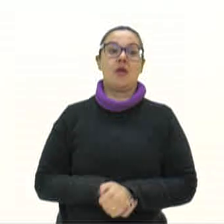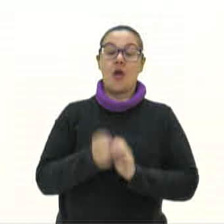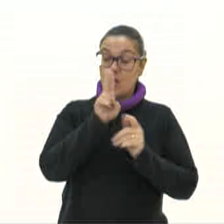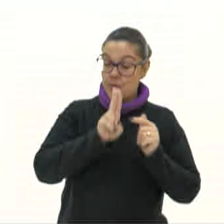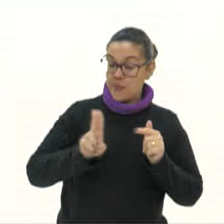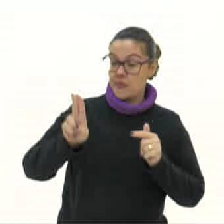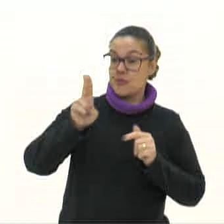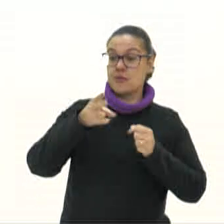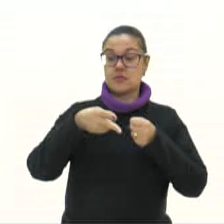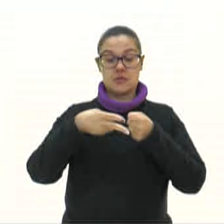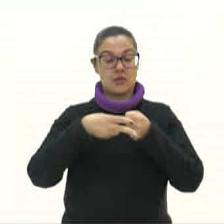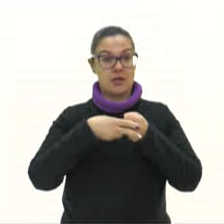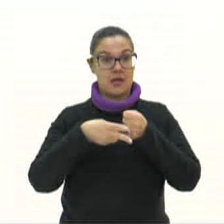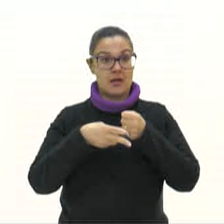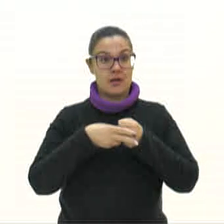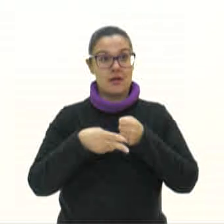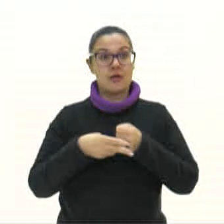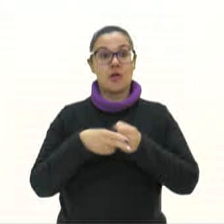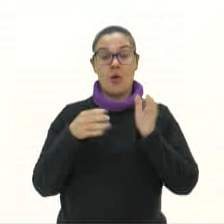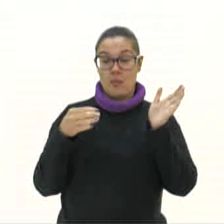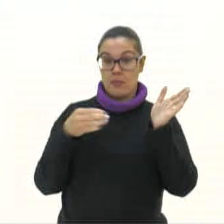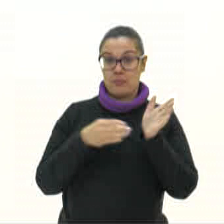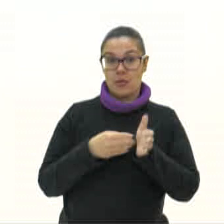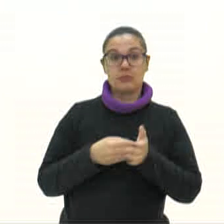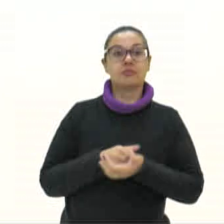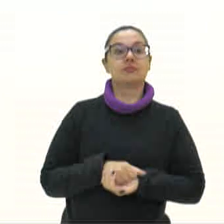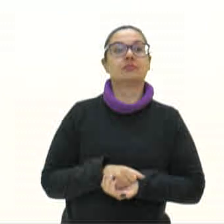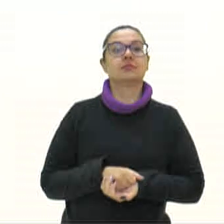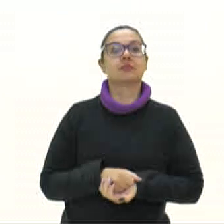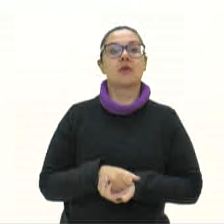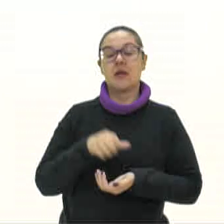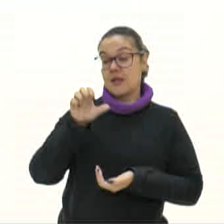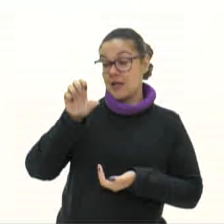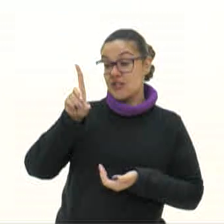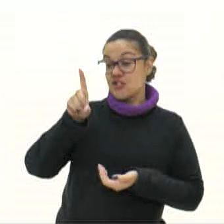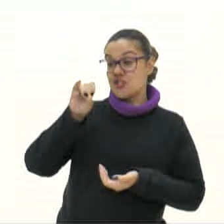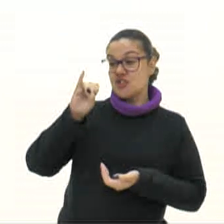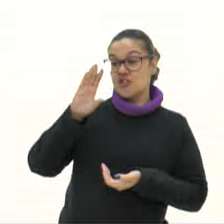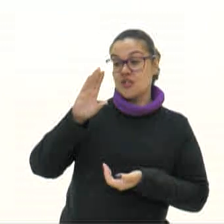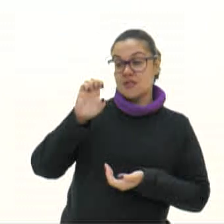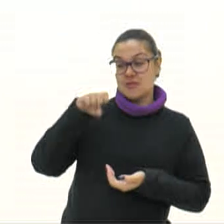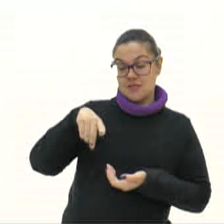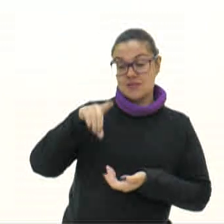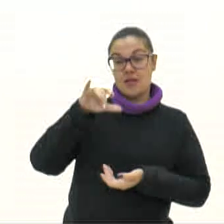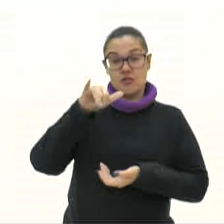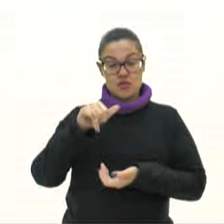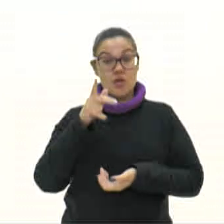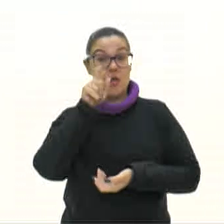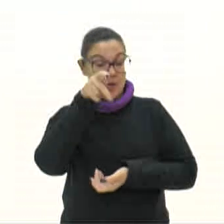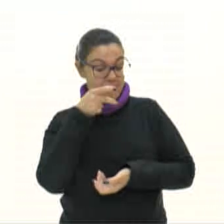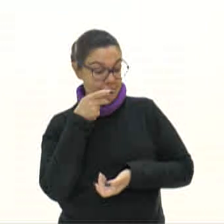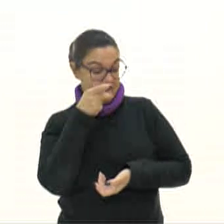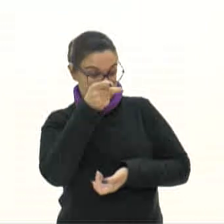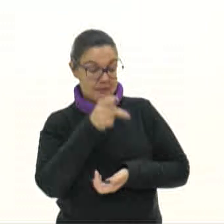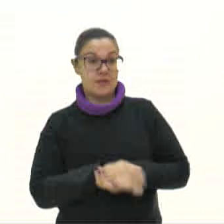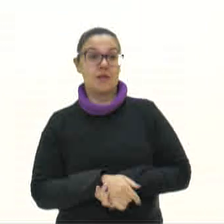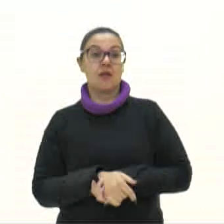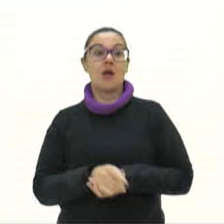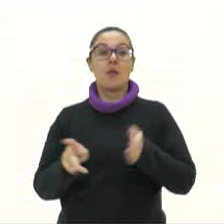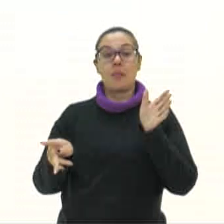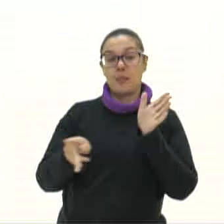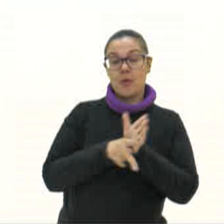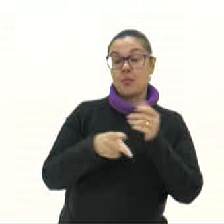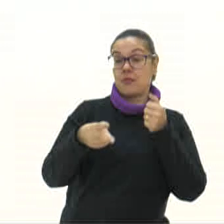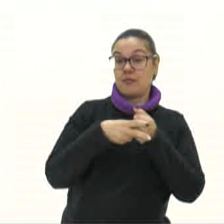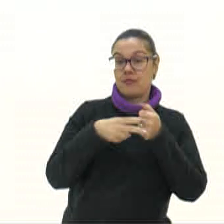Utilização dos verbos da categoria dicende, ou seja, aqueles que têm relação com o verbo dizer. São chamados de verbos